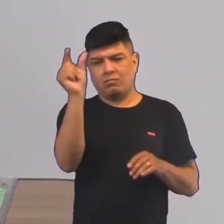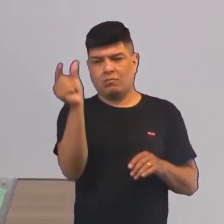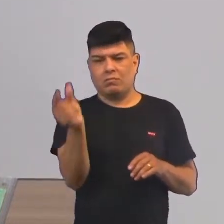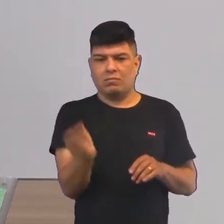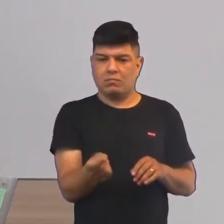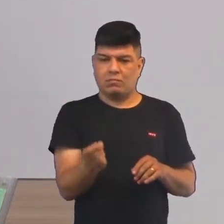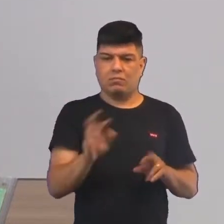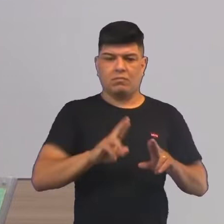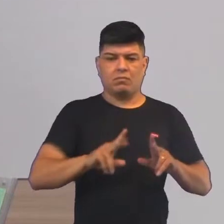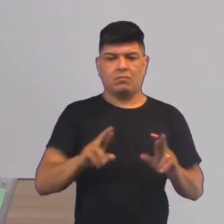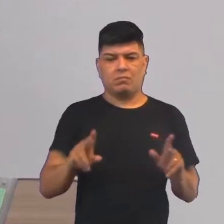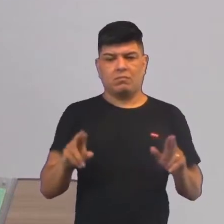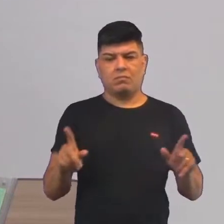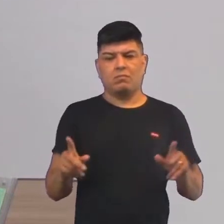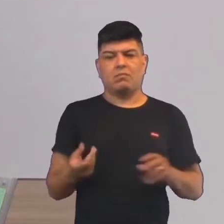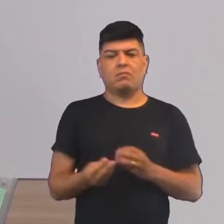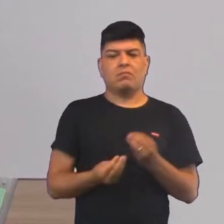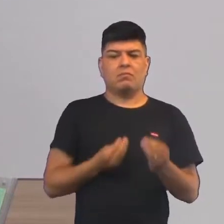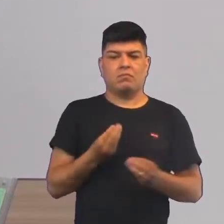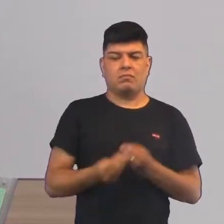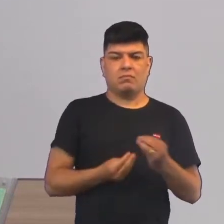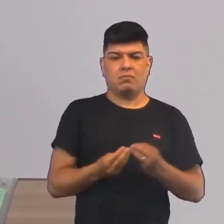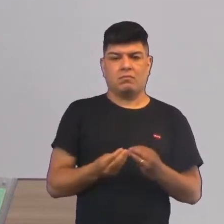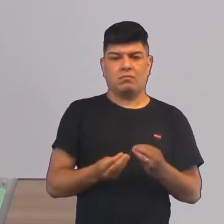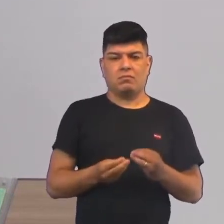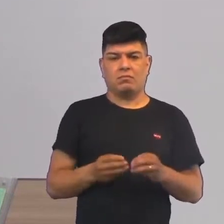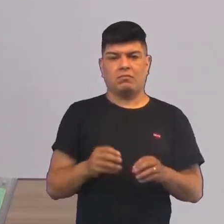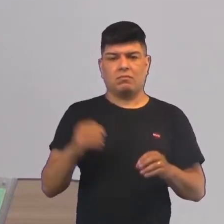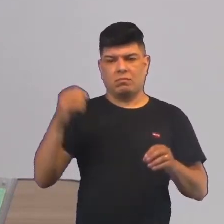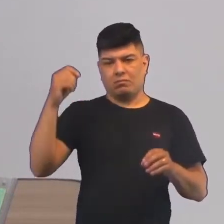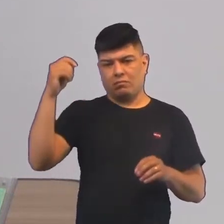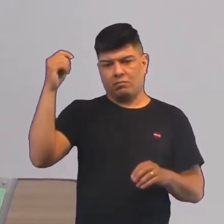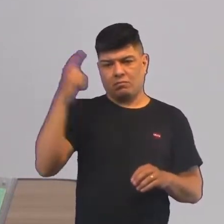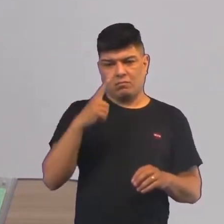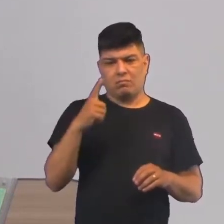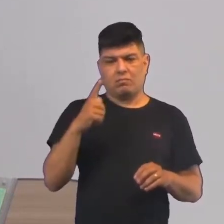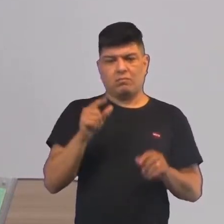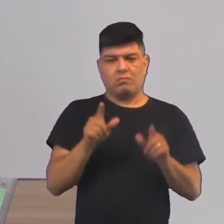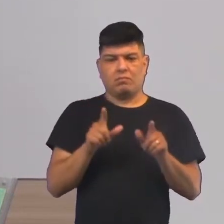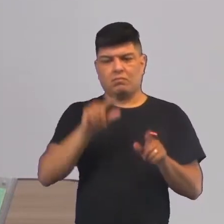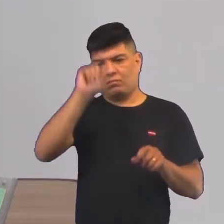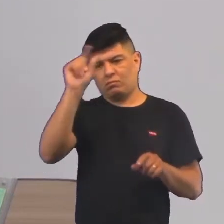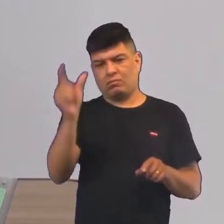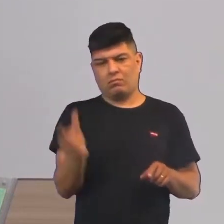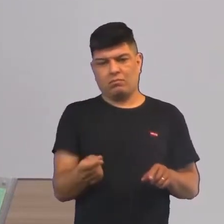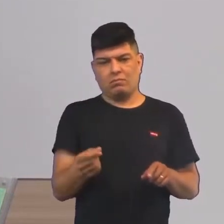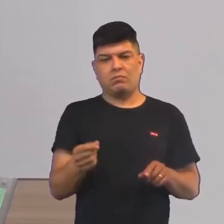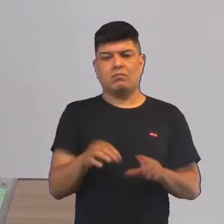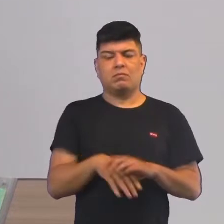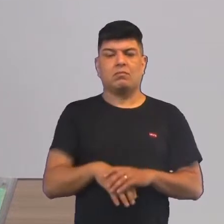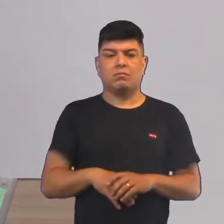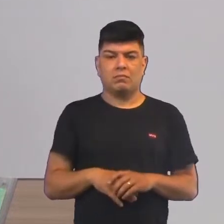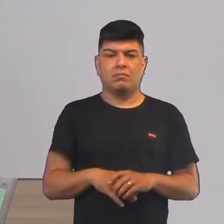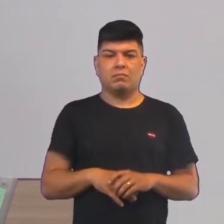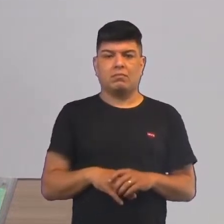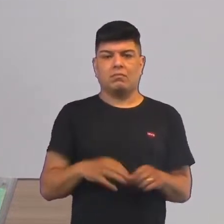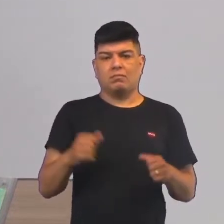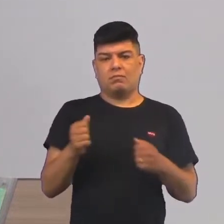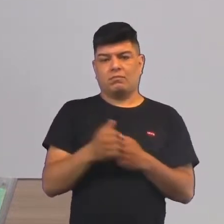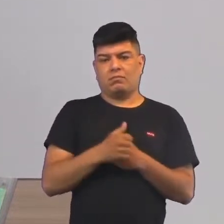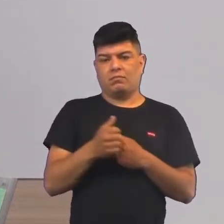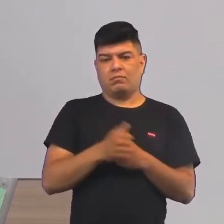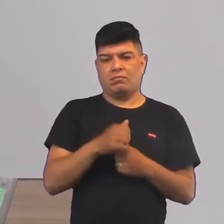ela tem fases diferentes conforme a porção iluminada que a Lua fica ali, em torno da